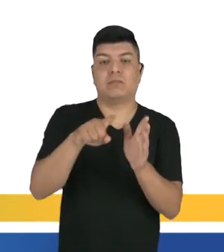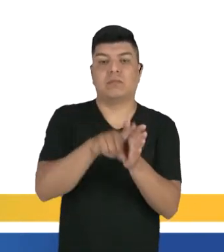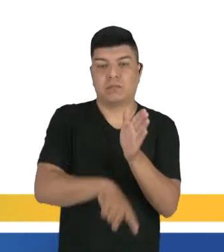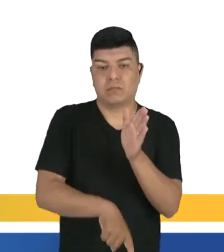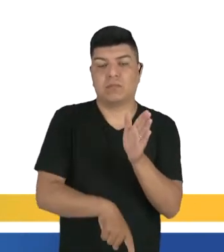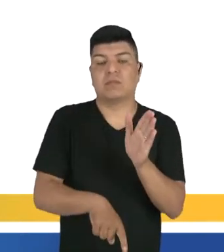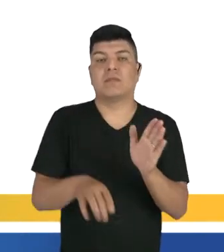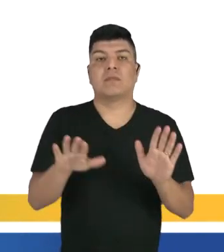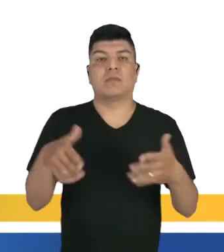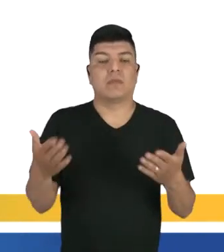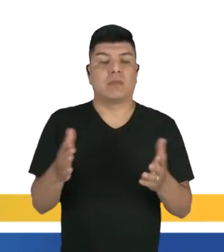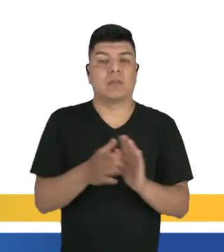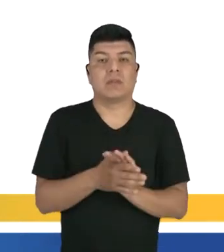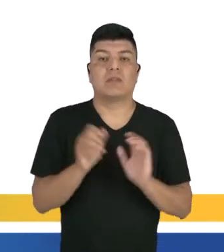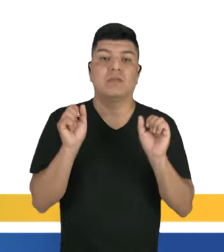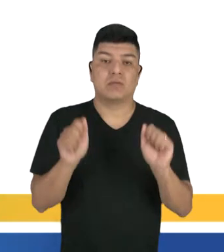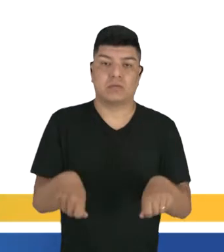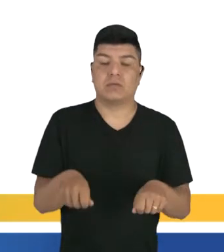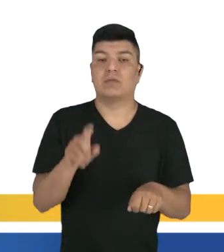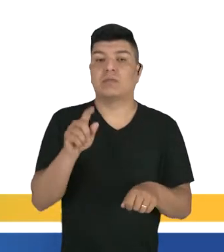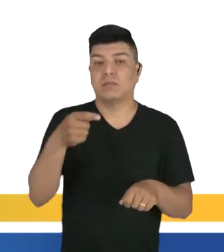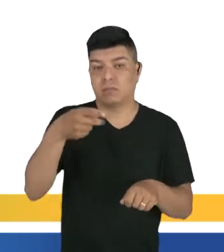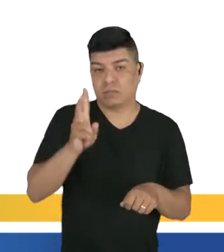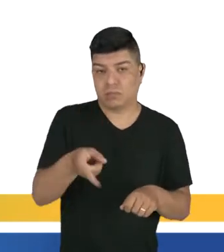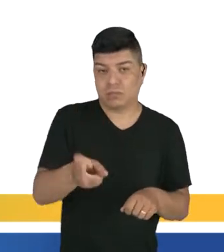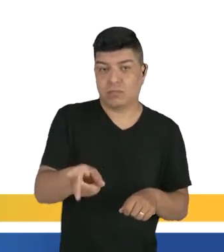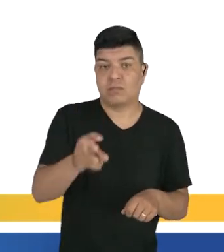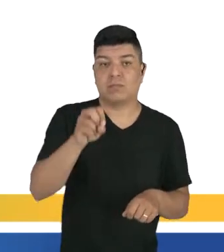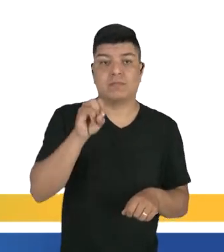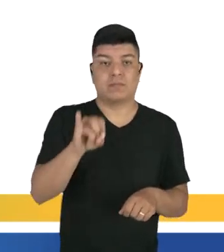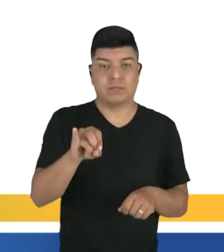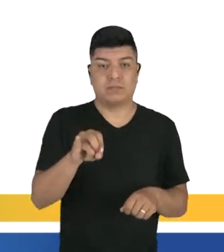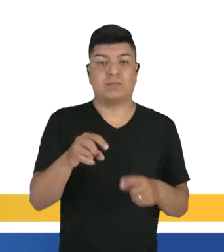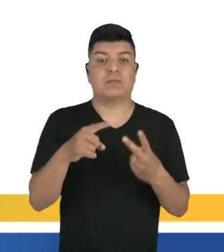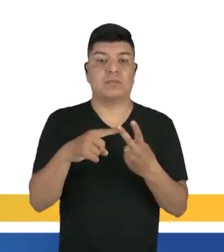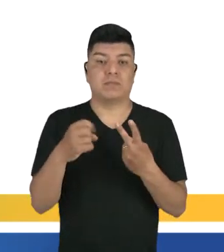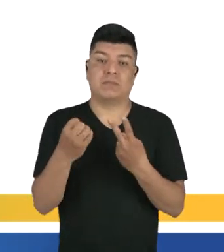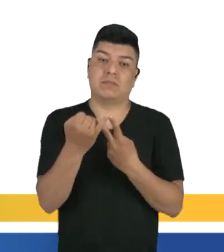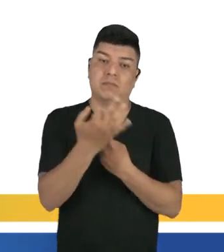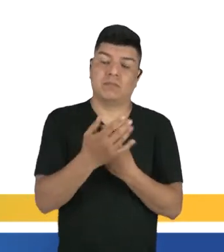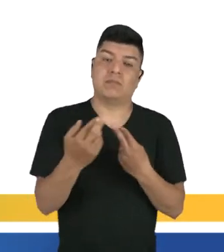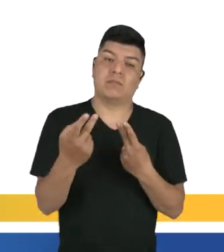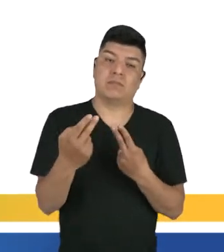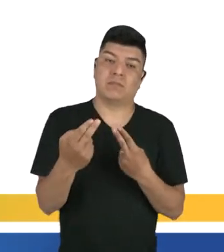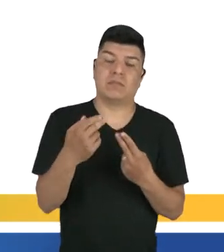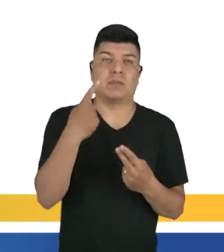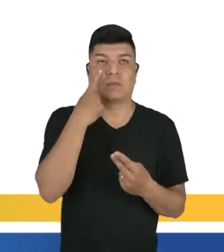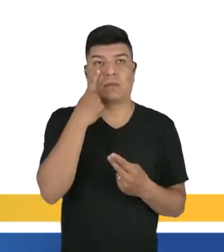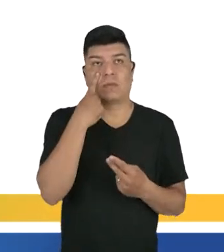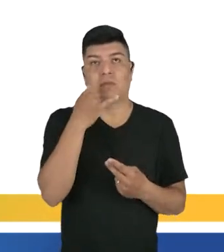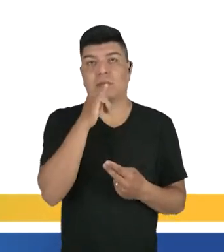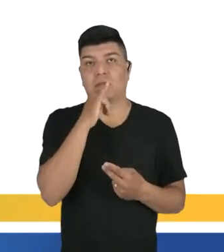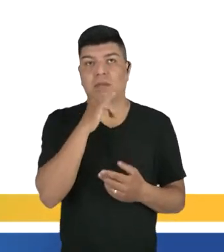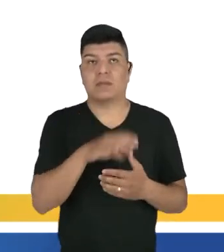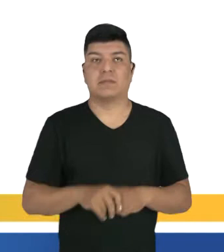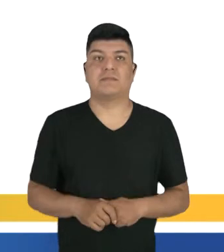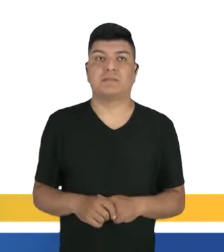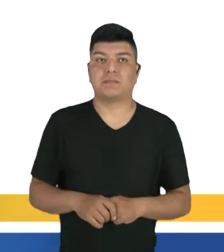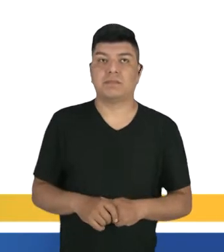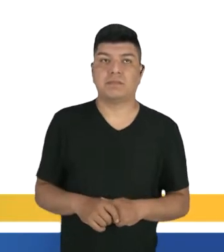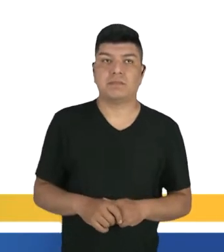adição e à subtração, só poderemos proceder caso os radicais sejam semelhantes. Observe os seguintes